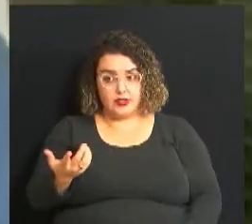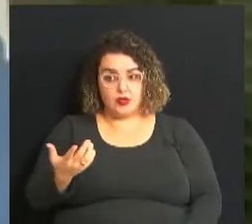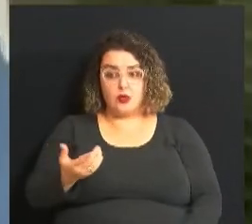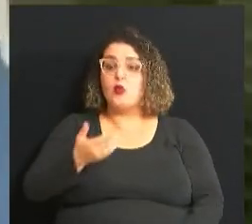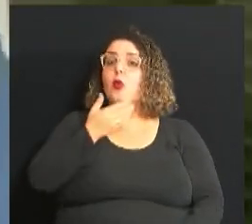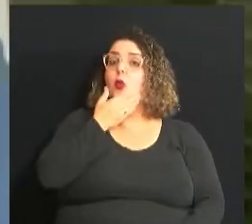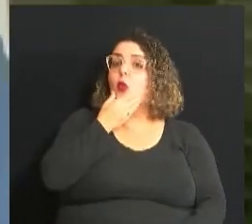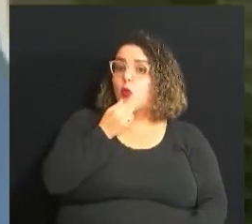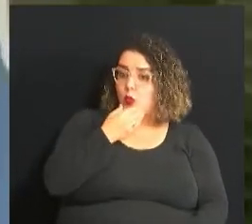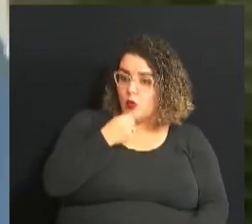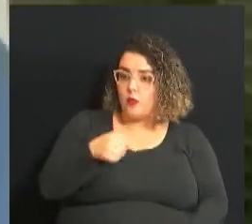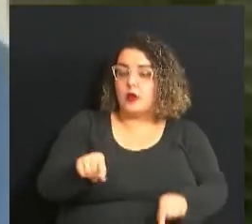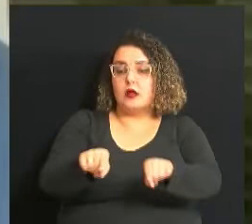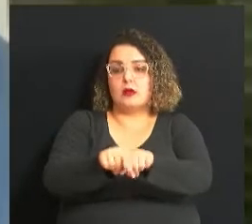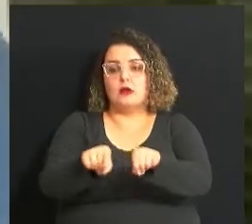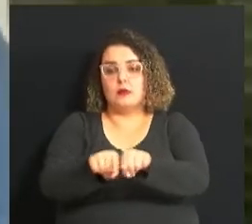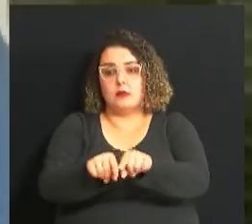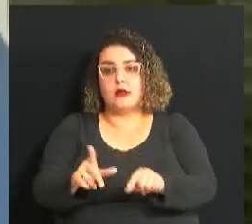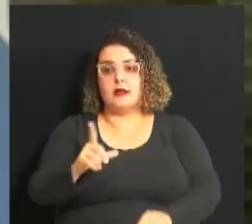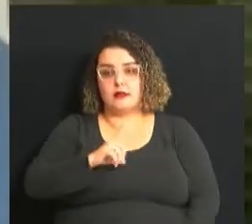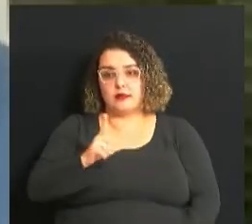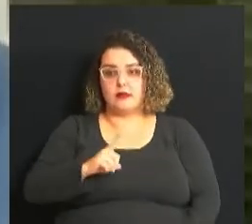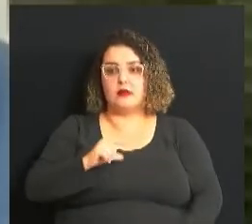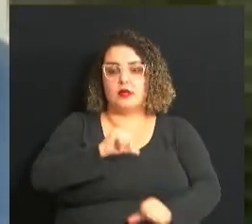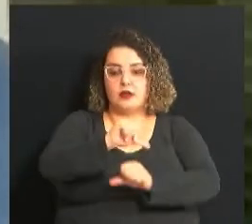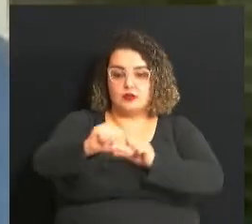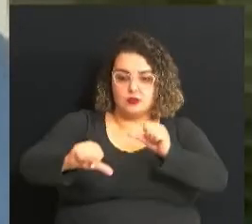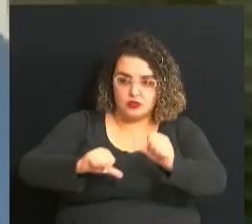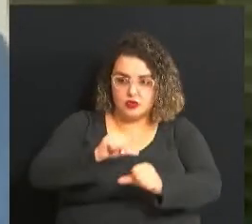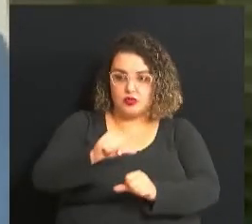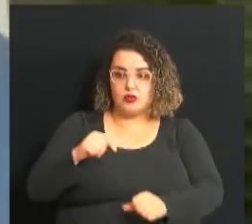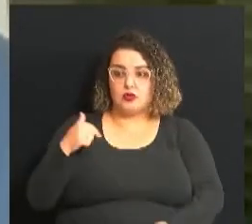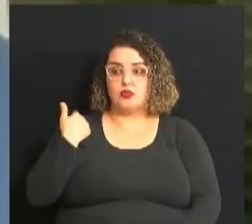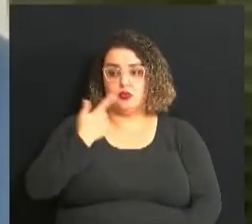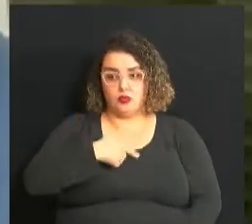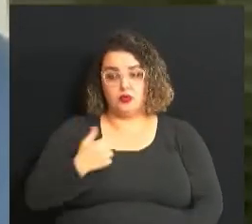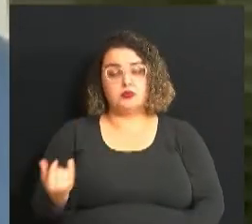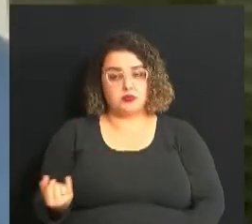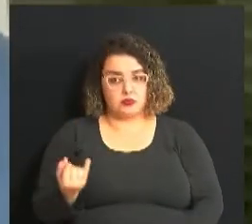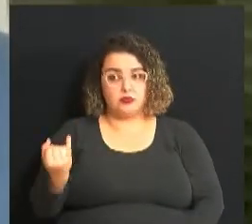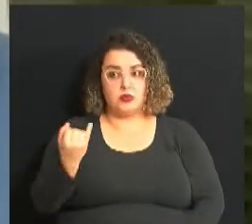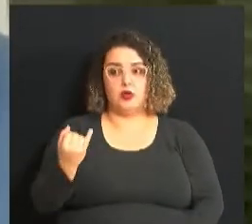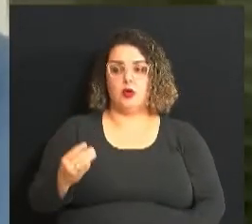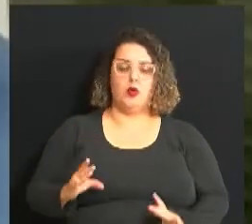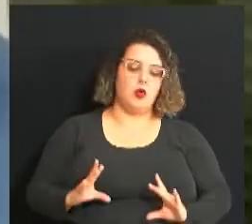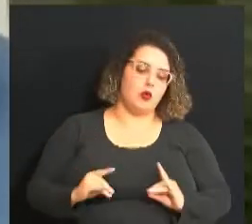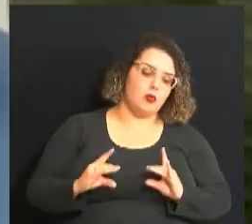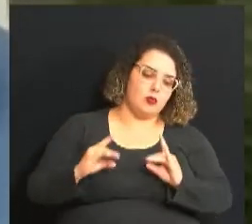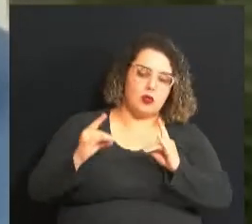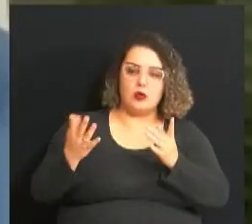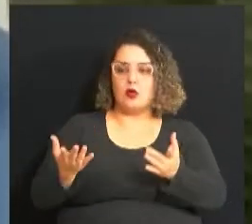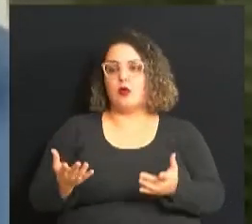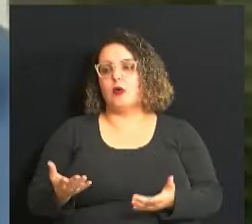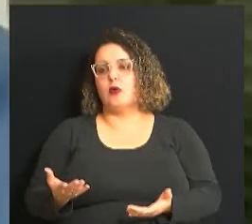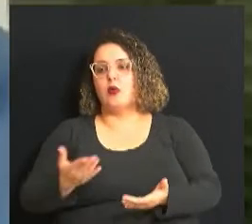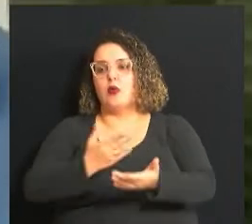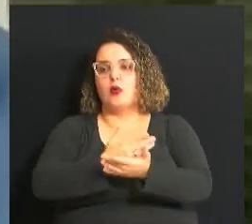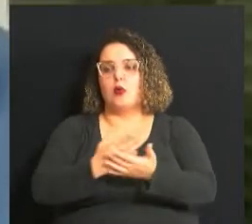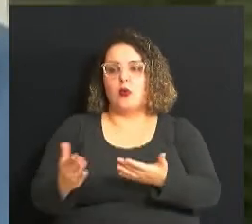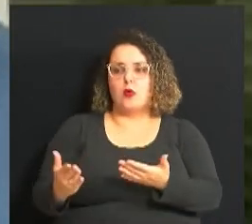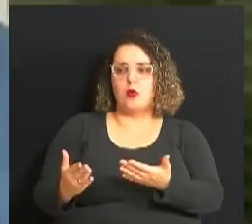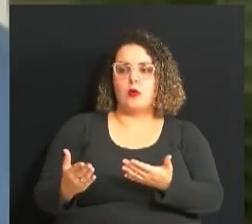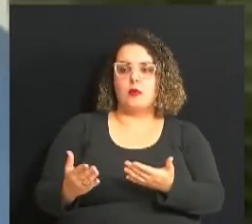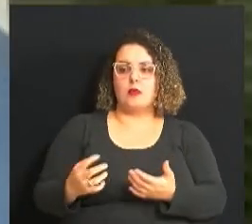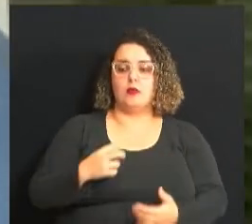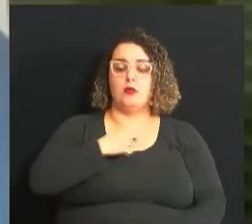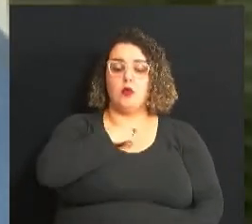também têm as mesmas modificações, não as mesmas, mas modificações importantes, hormonais, ele começa a ter, a voz começa